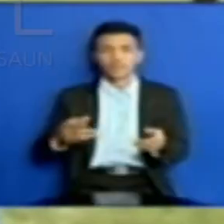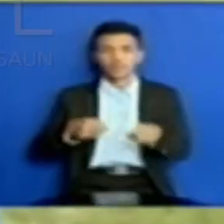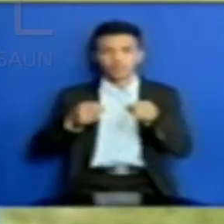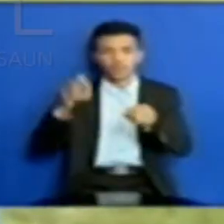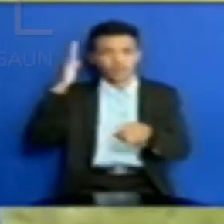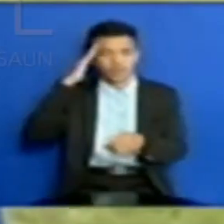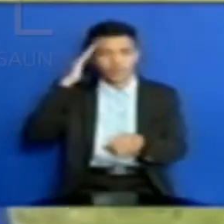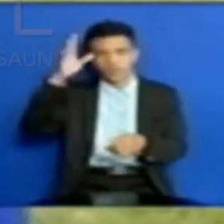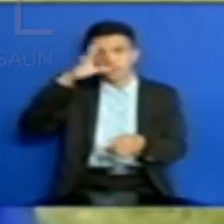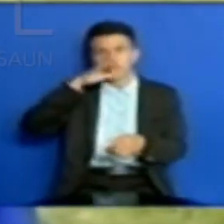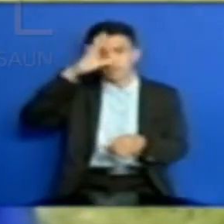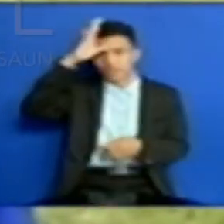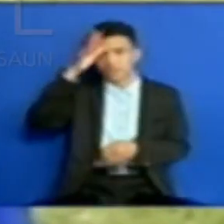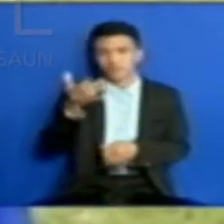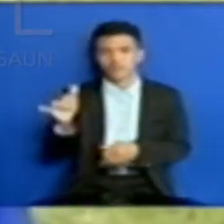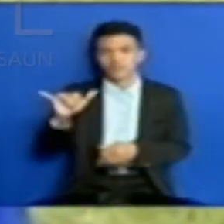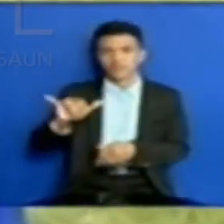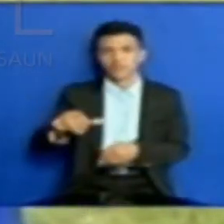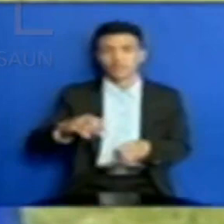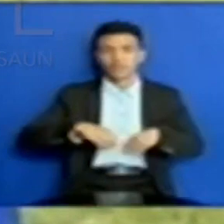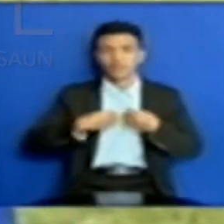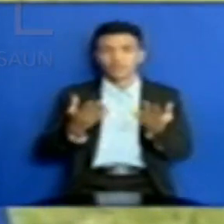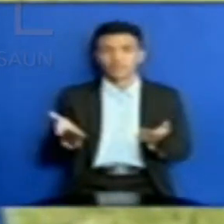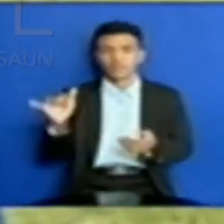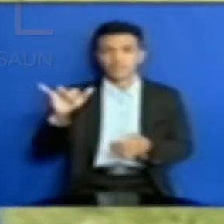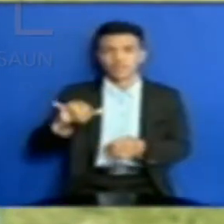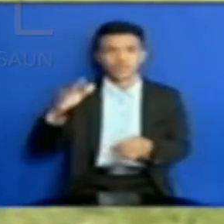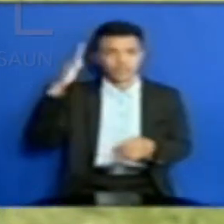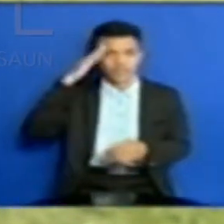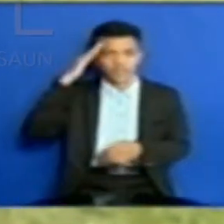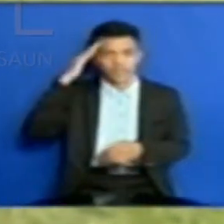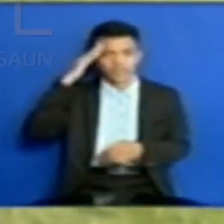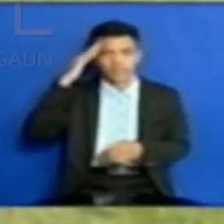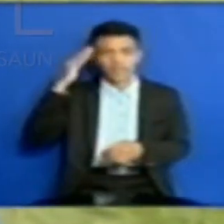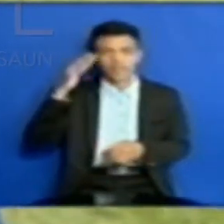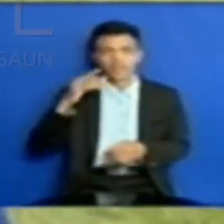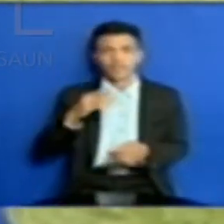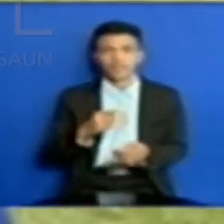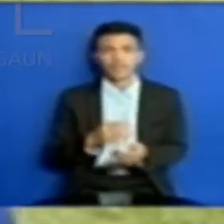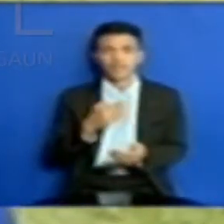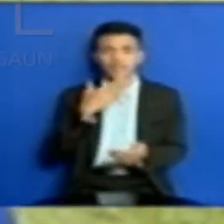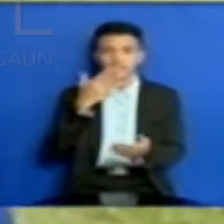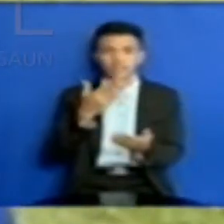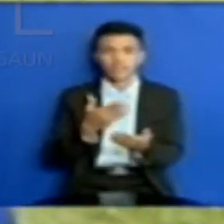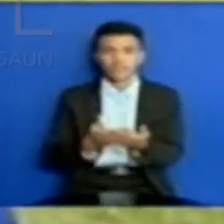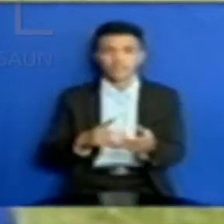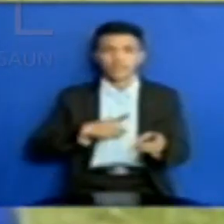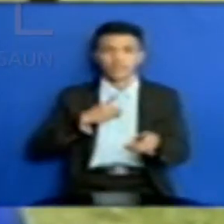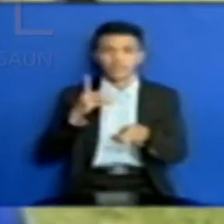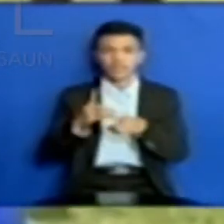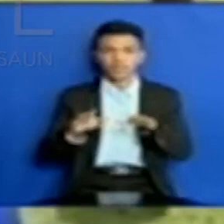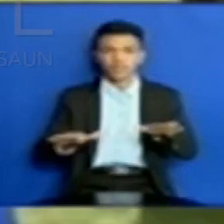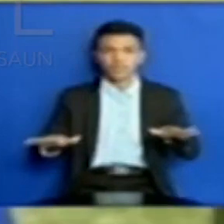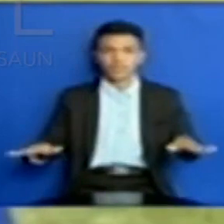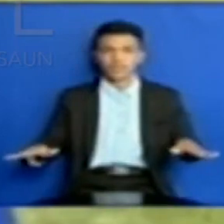aman sira unsa sira mos bele hatene kelian ituan kono ba ditan kono ba dire itu labari kian